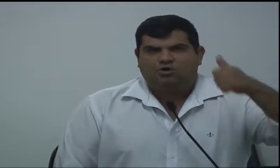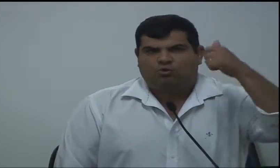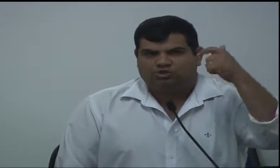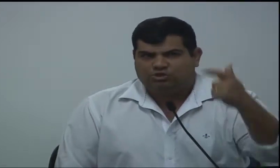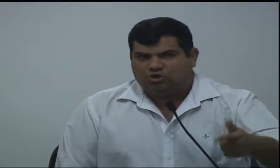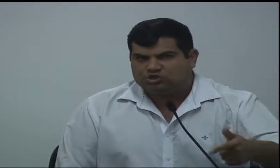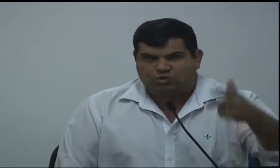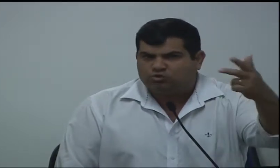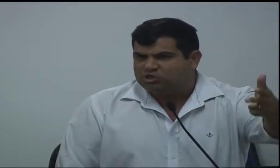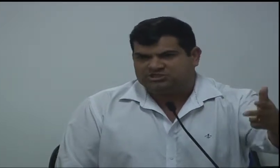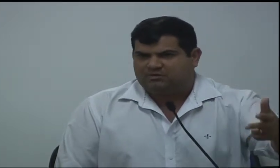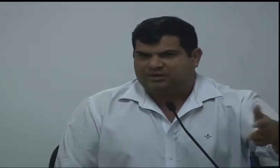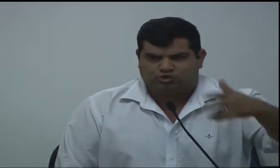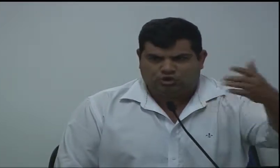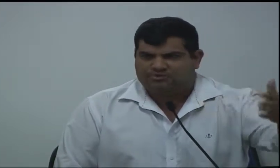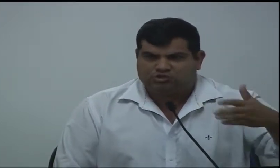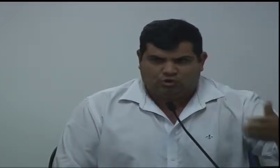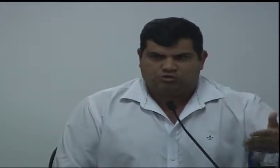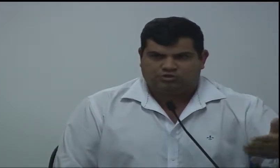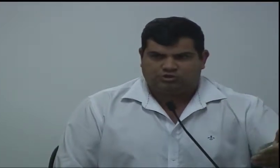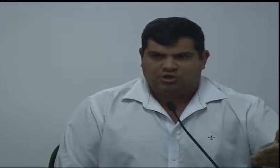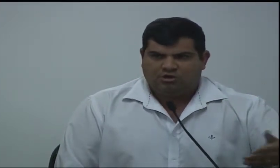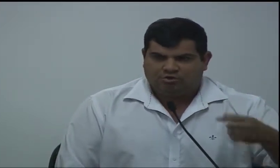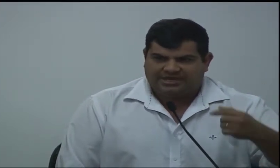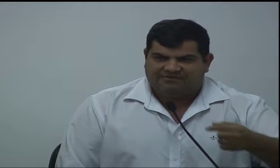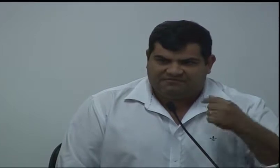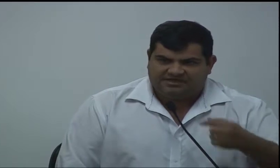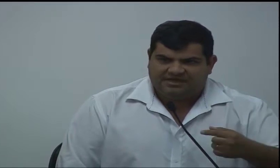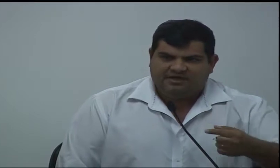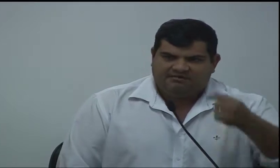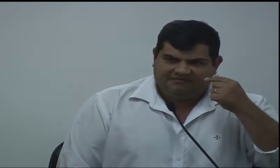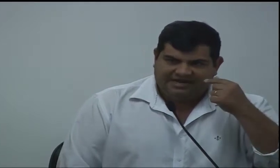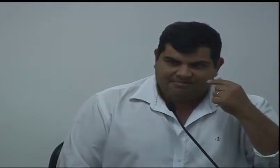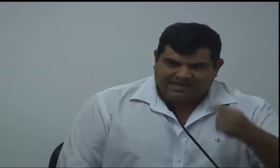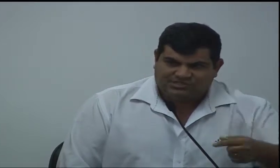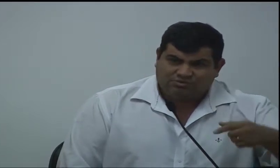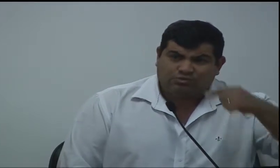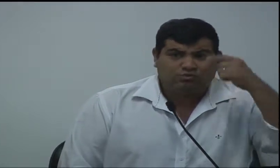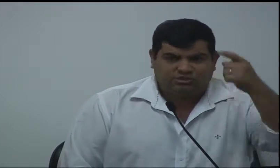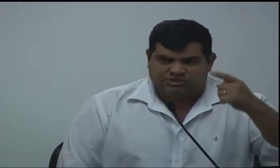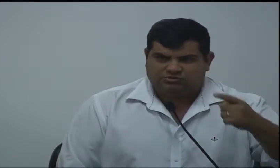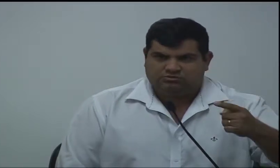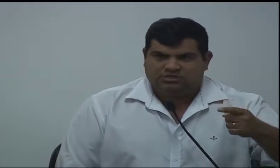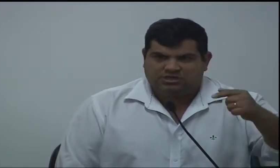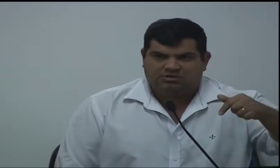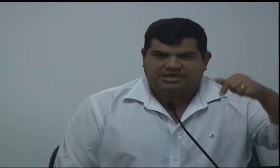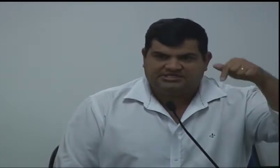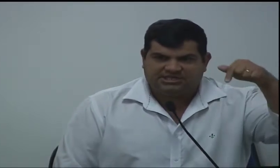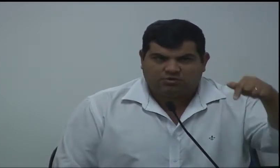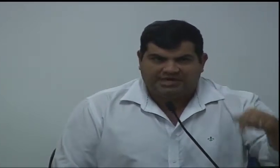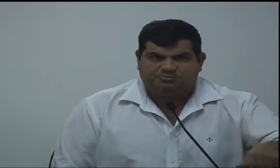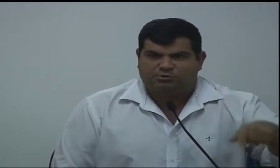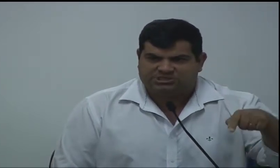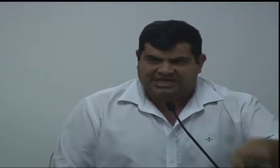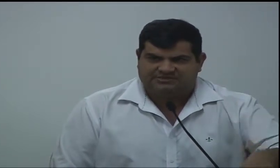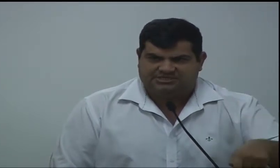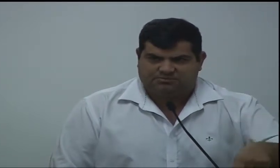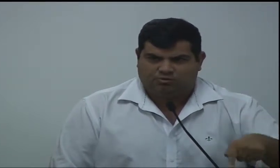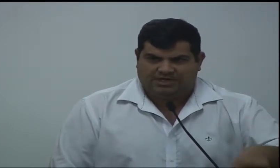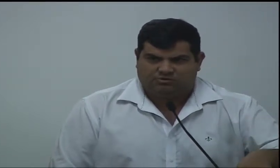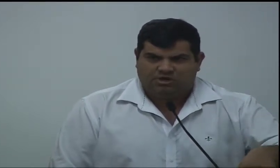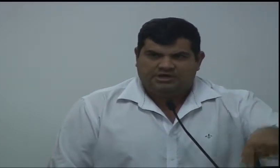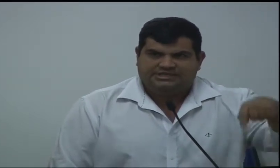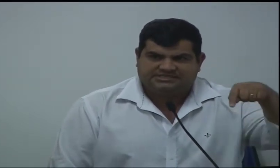mulheres, com os idosos, com todos que estão lá, os homens, todos. Porque a vida vale mais do que tudo isso. Então que eles sejam responsáveis